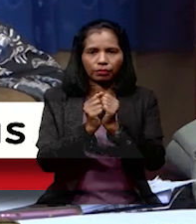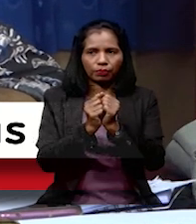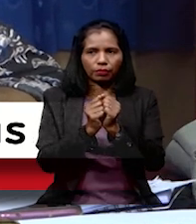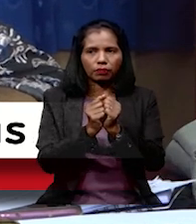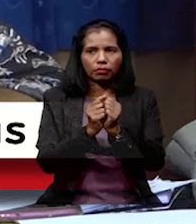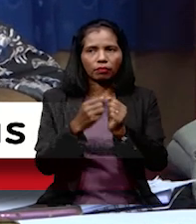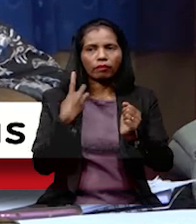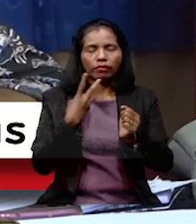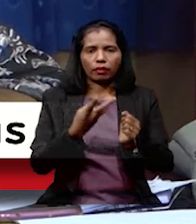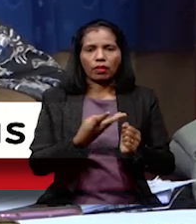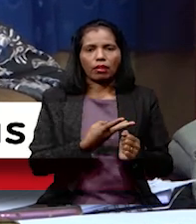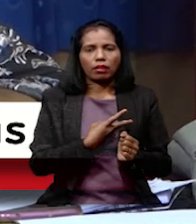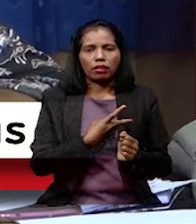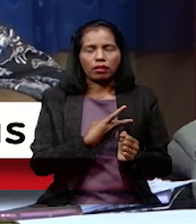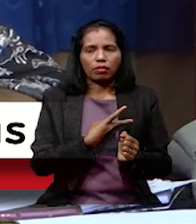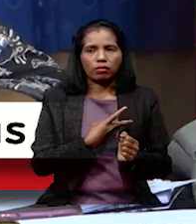em